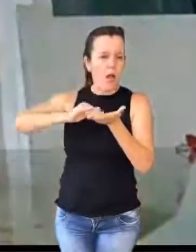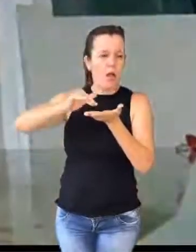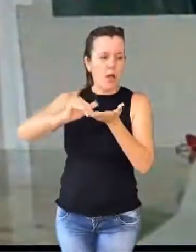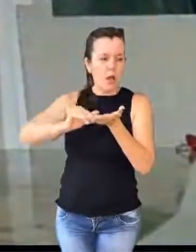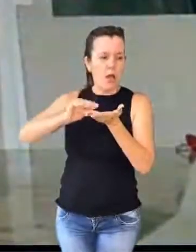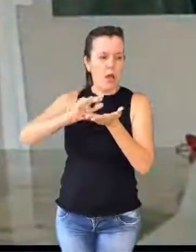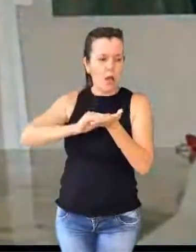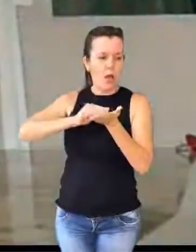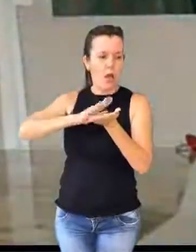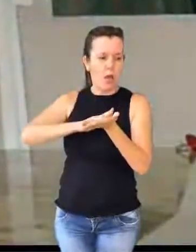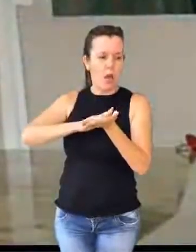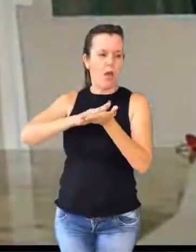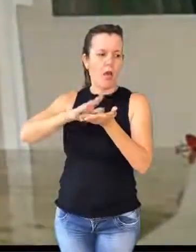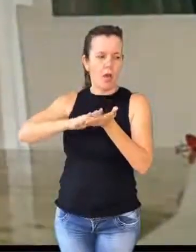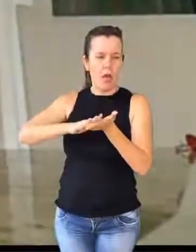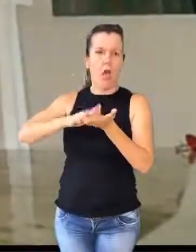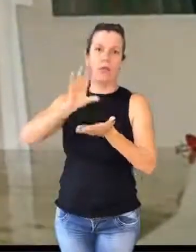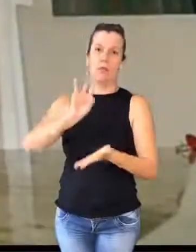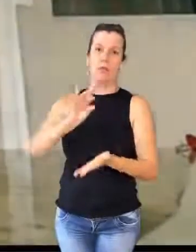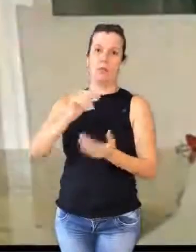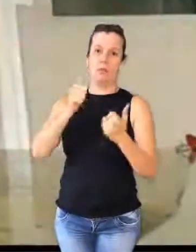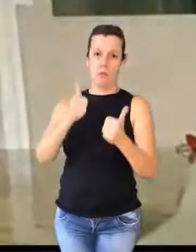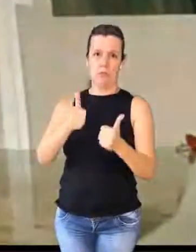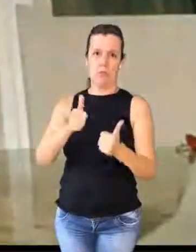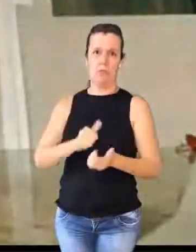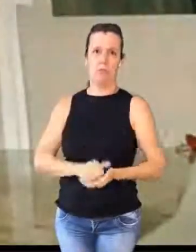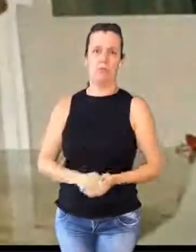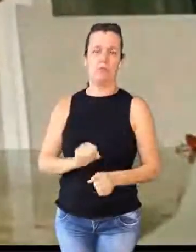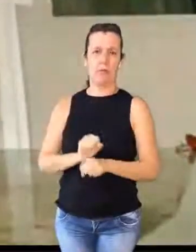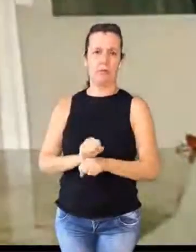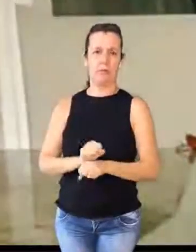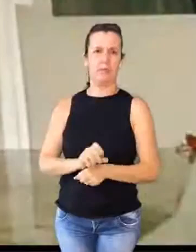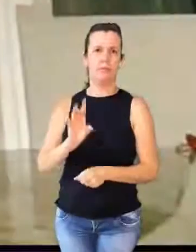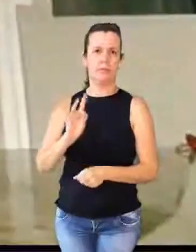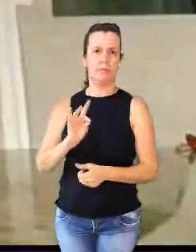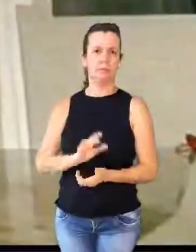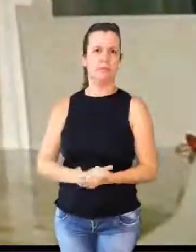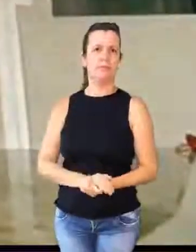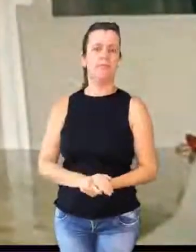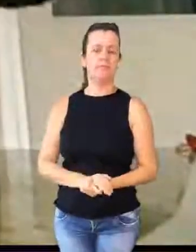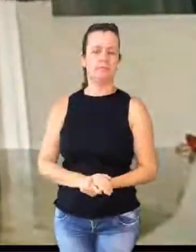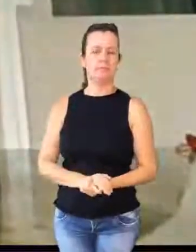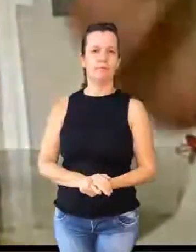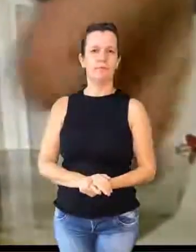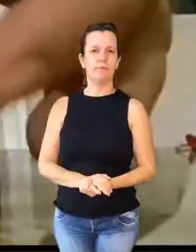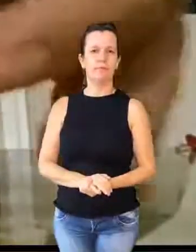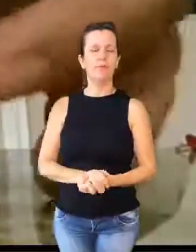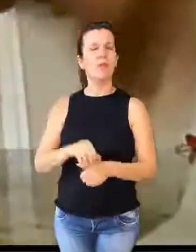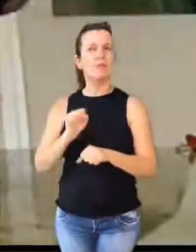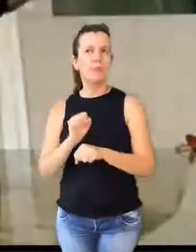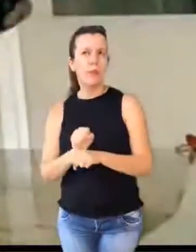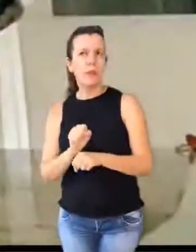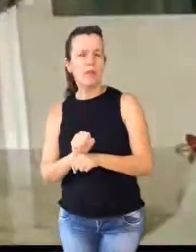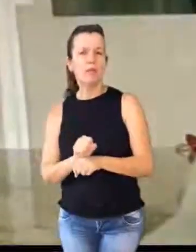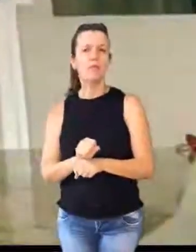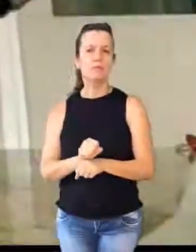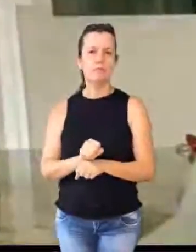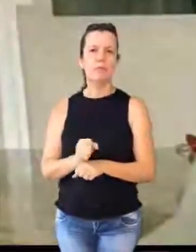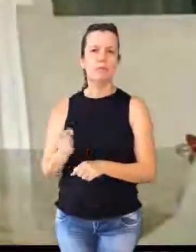lá, uma coxa que não serve mais, que já tá velha, uma